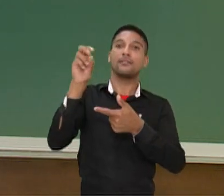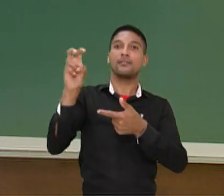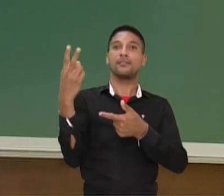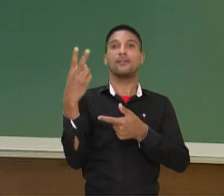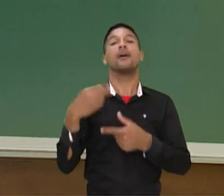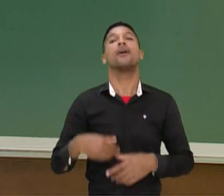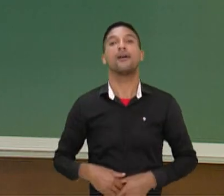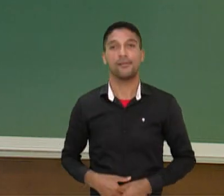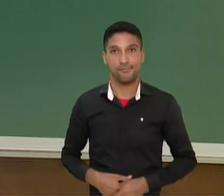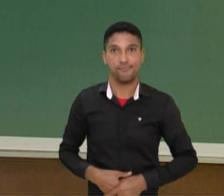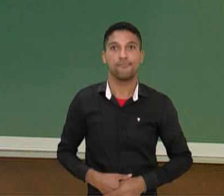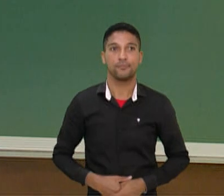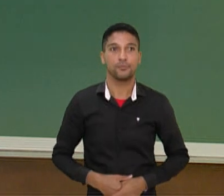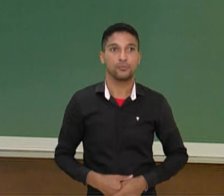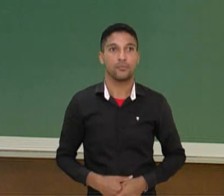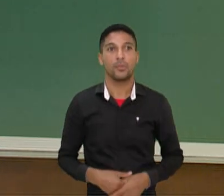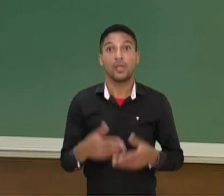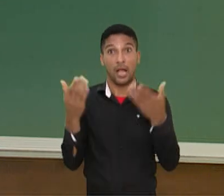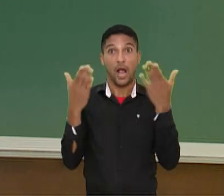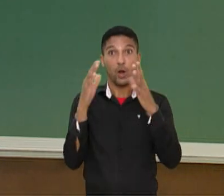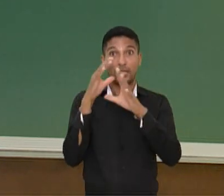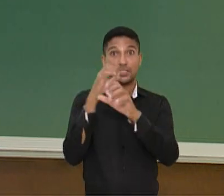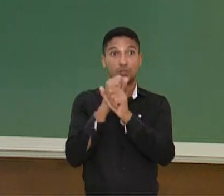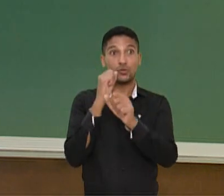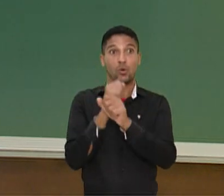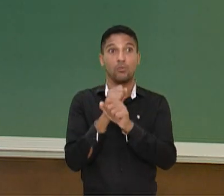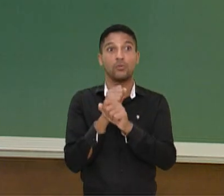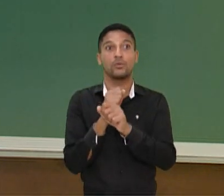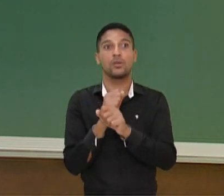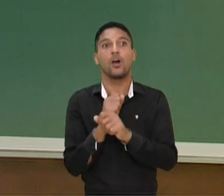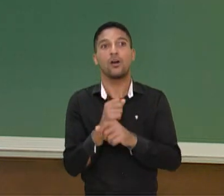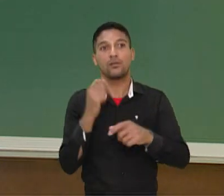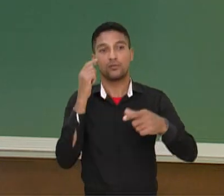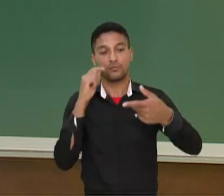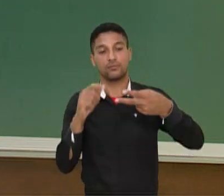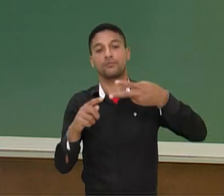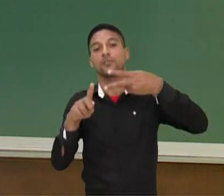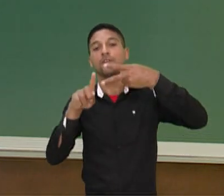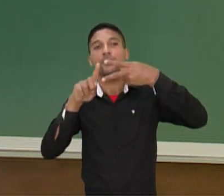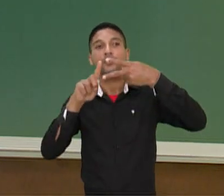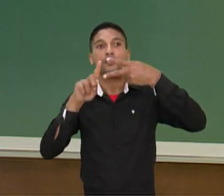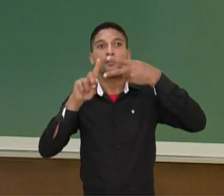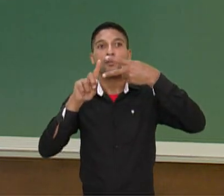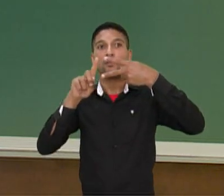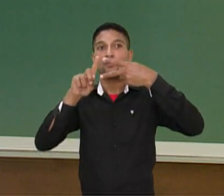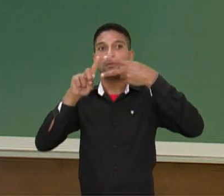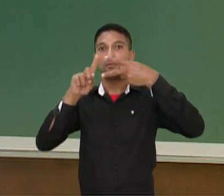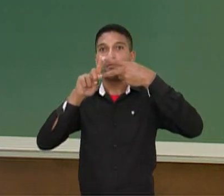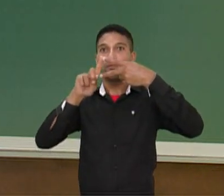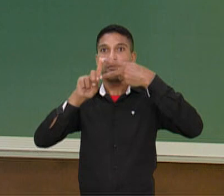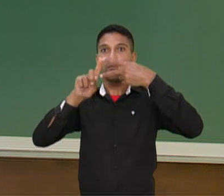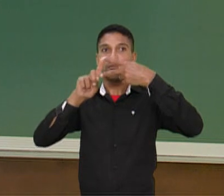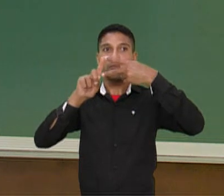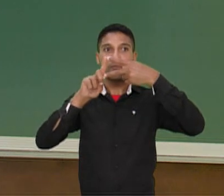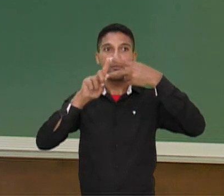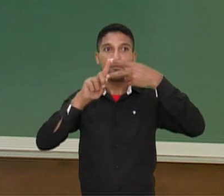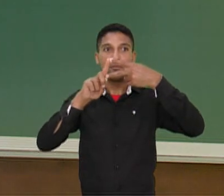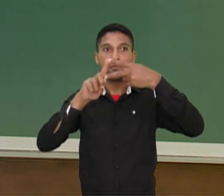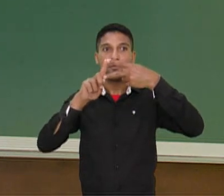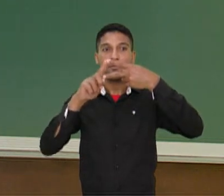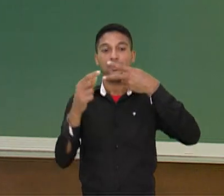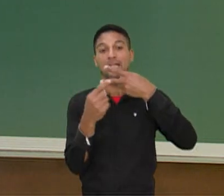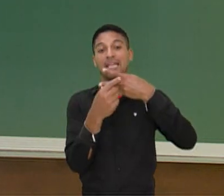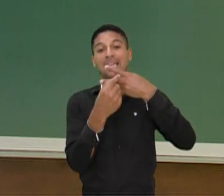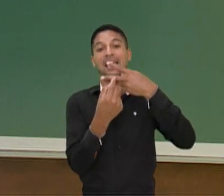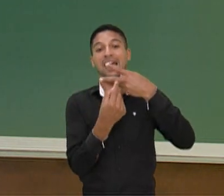as coisas, né? Soma dos ângulos internos de um polígono convexo. Como que funciona isso? Então, gente, para a